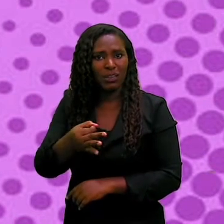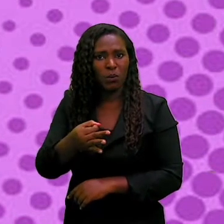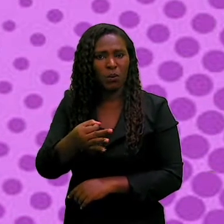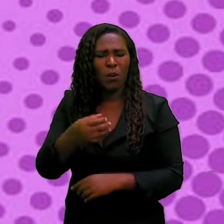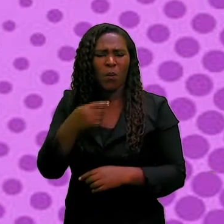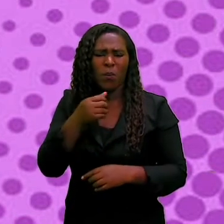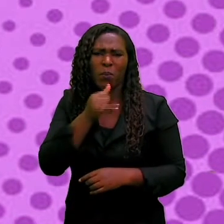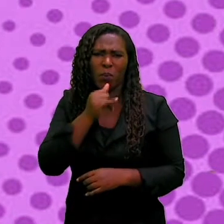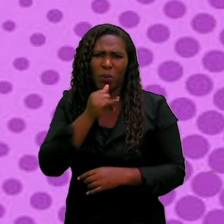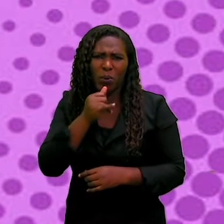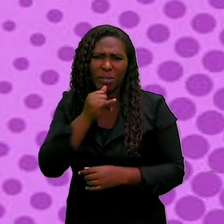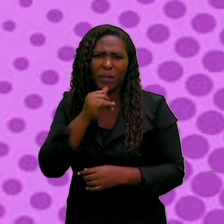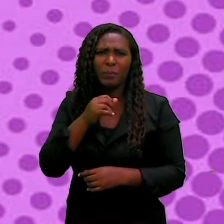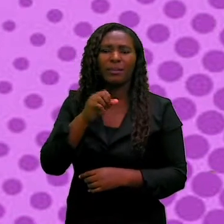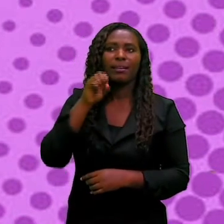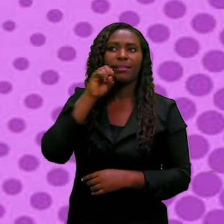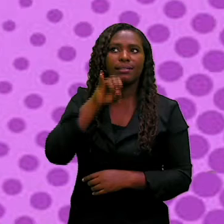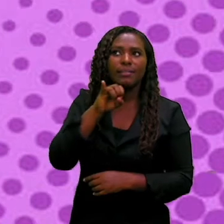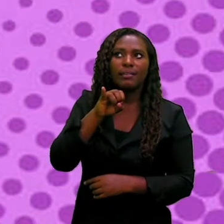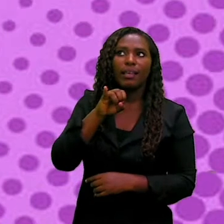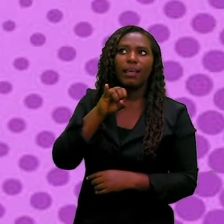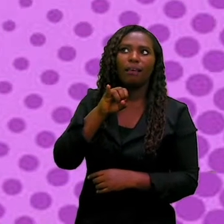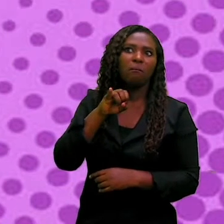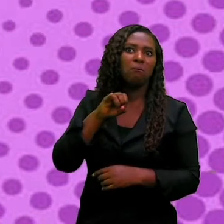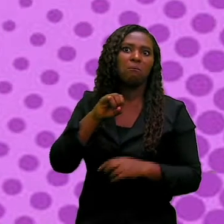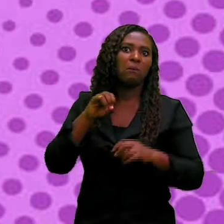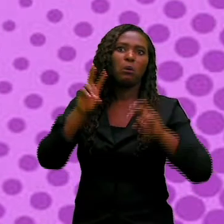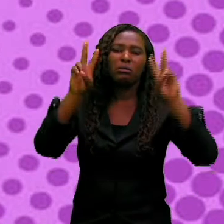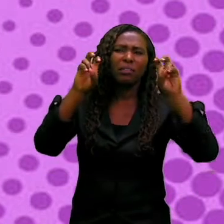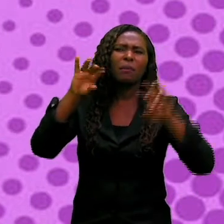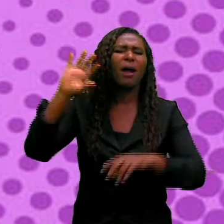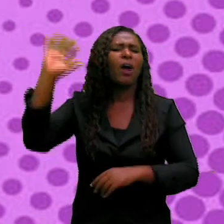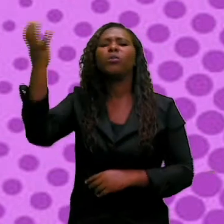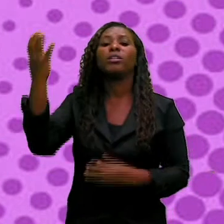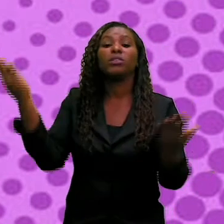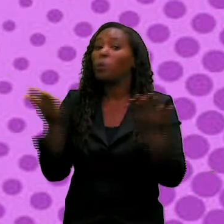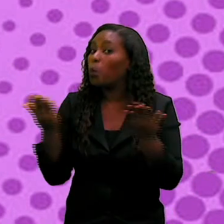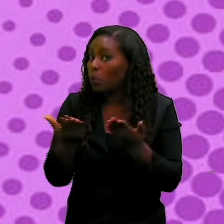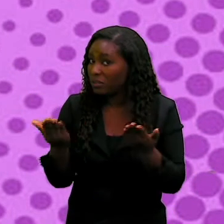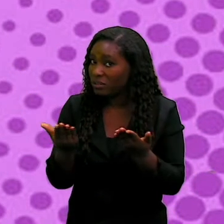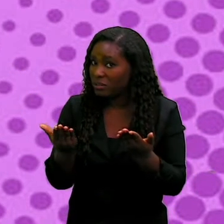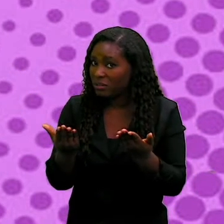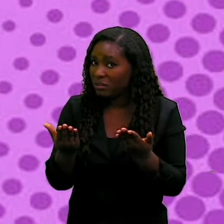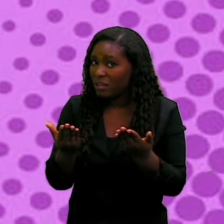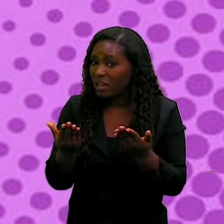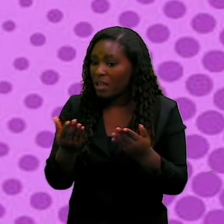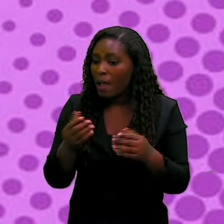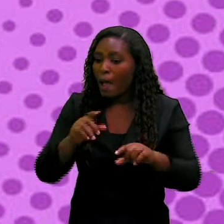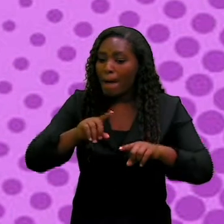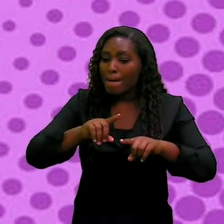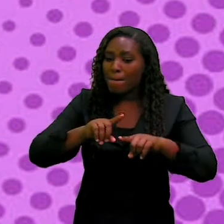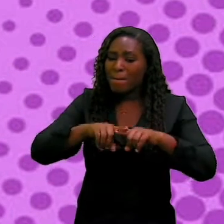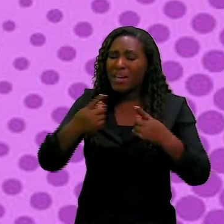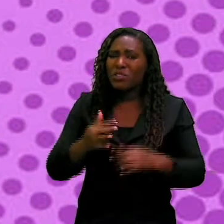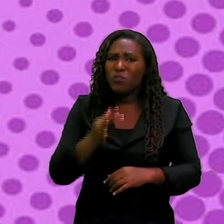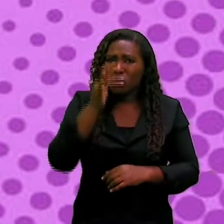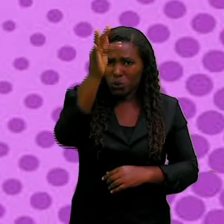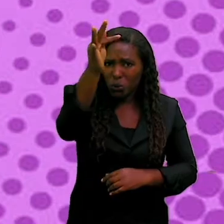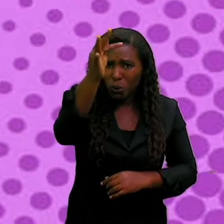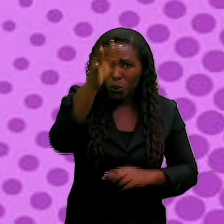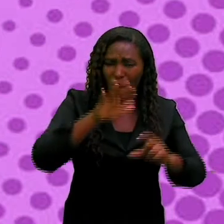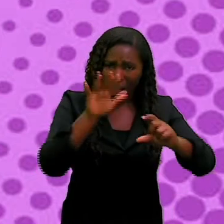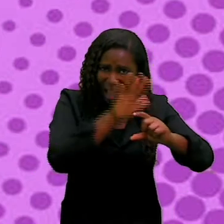estarem marcadas cronologicamente. E o que isso quer dizer, professora? Que a charge é um gênero